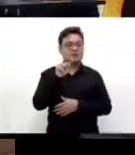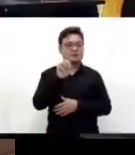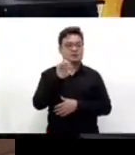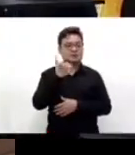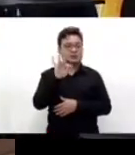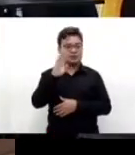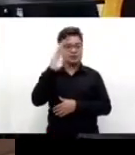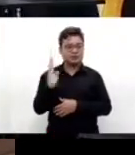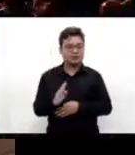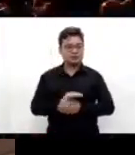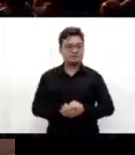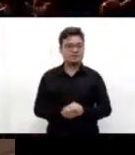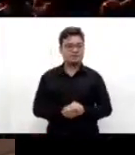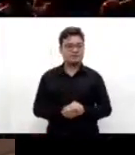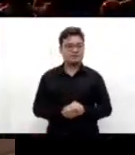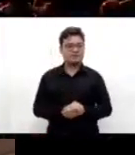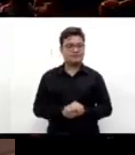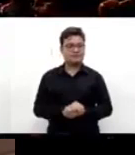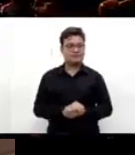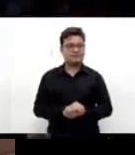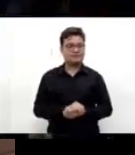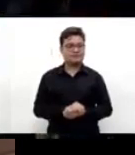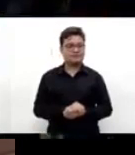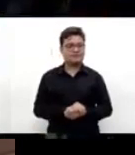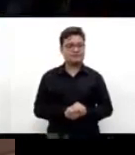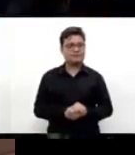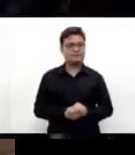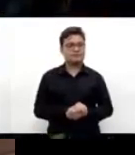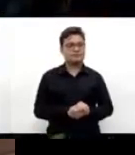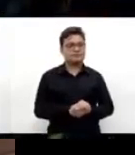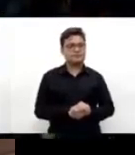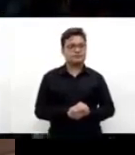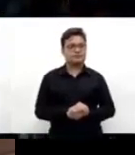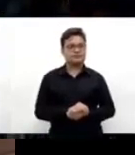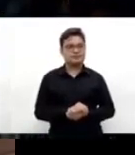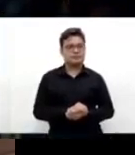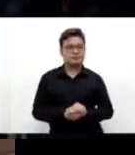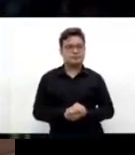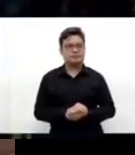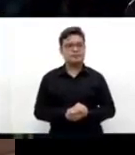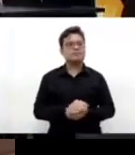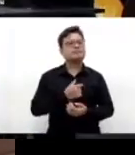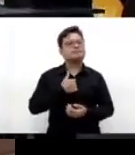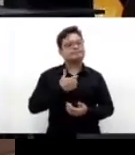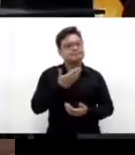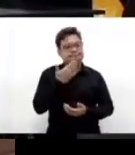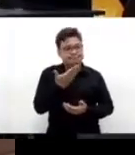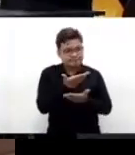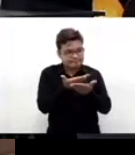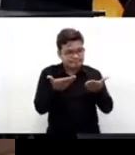Anatoly Tkach, e eu queria aqui dizer que quando acaba a política, começa a